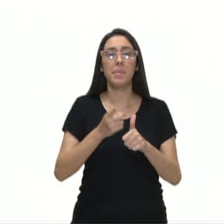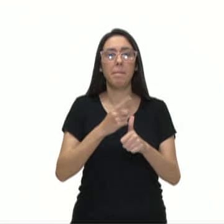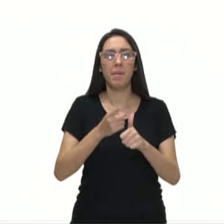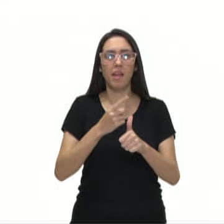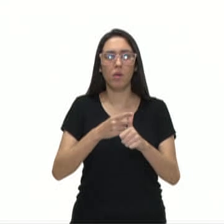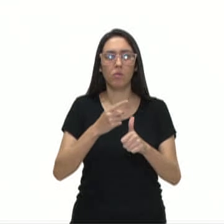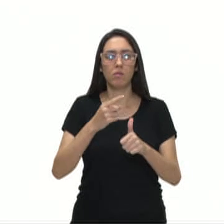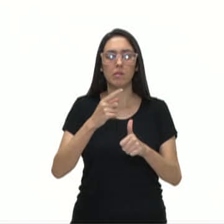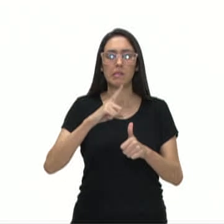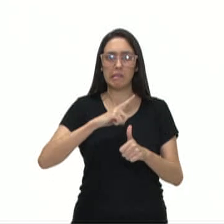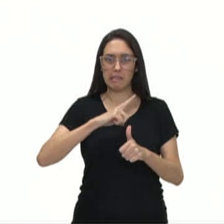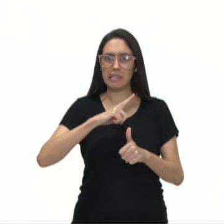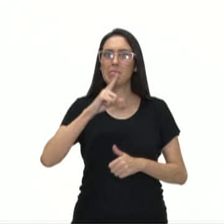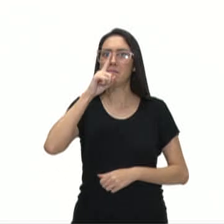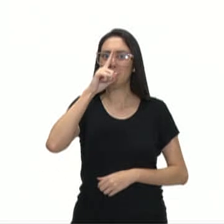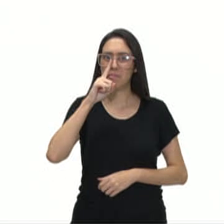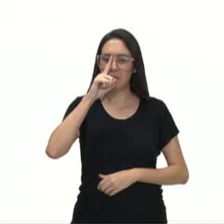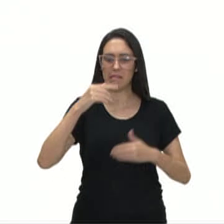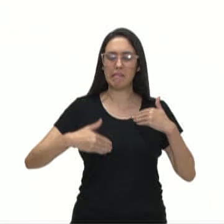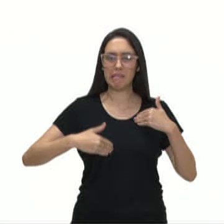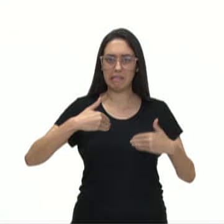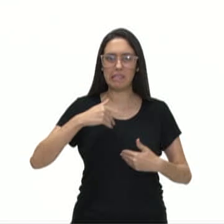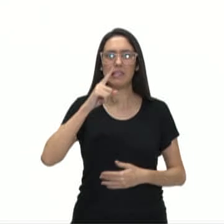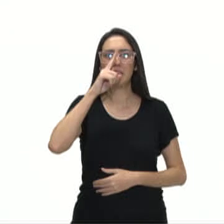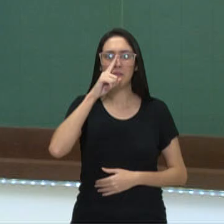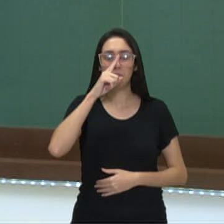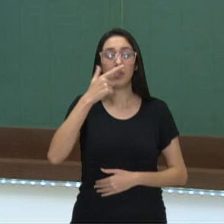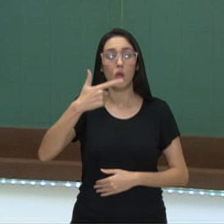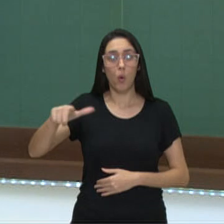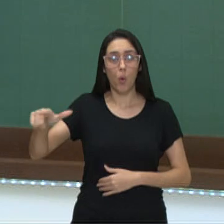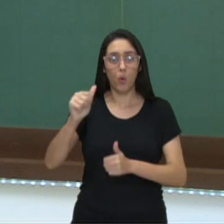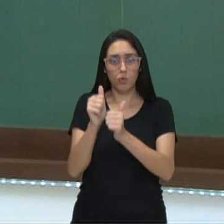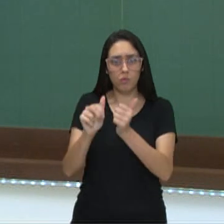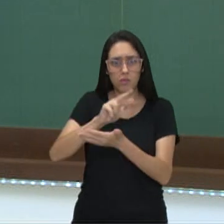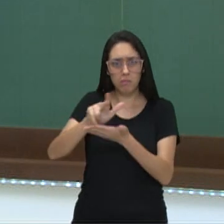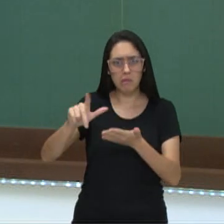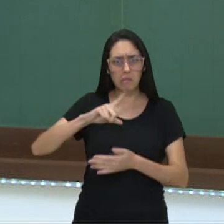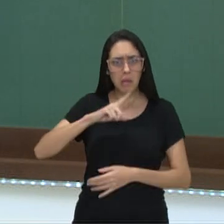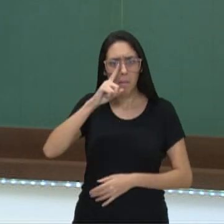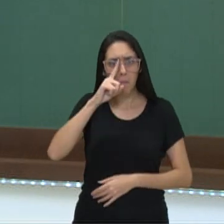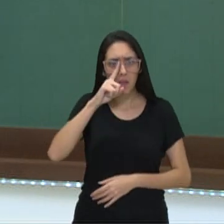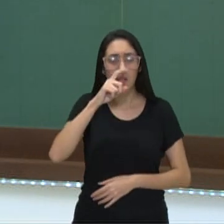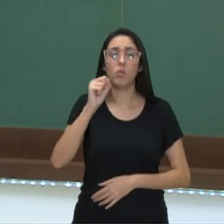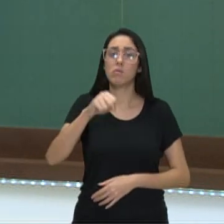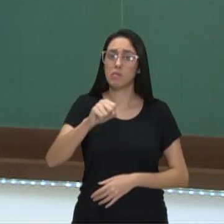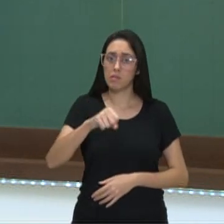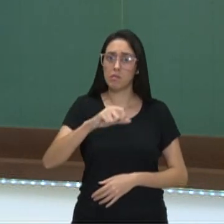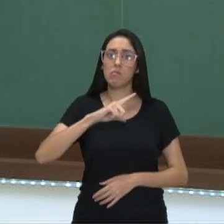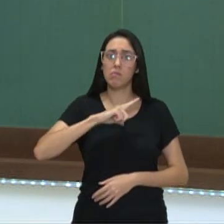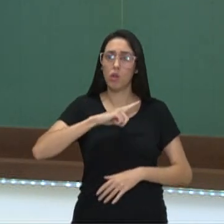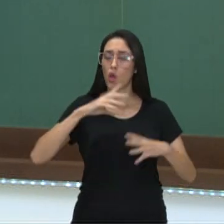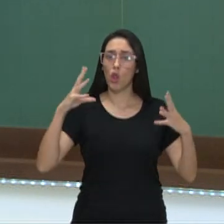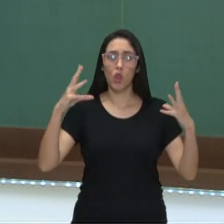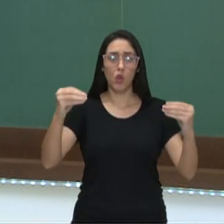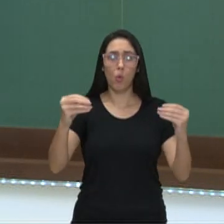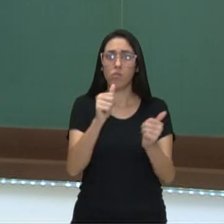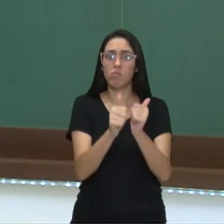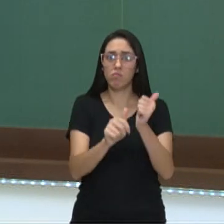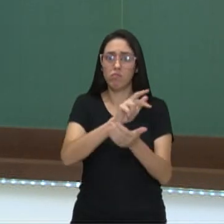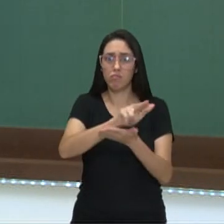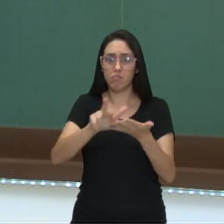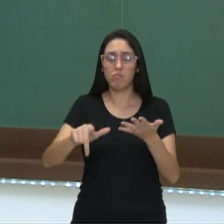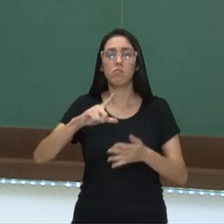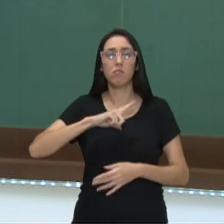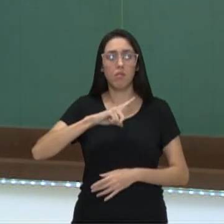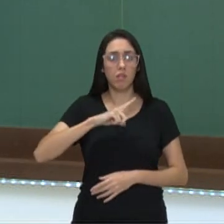alto nível de risco físico. Nos outros esportes existe um certo risco físico? Sim, em todo esporte há um